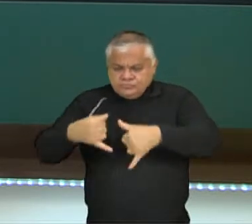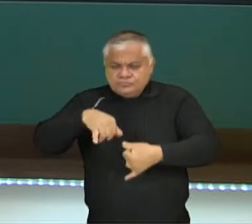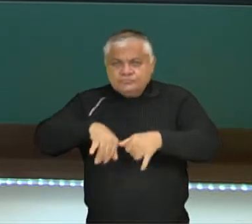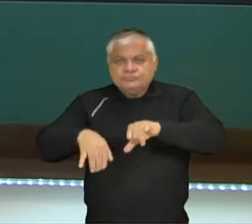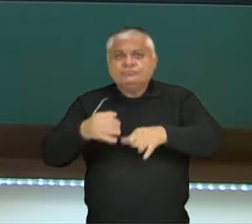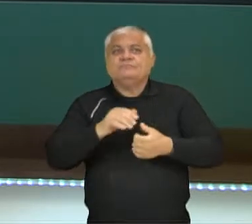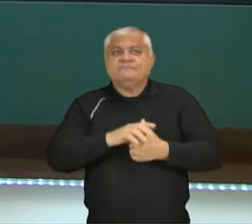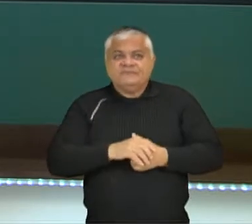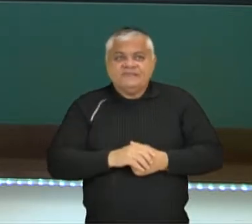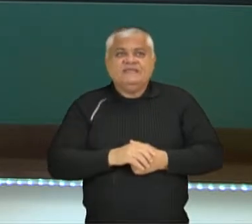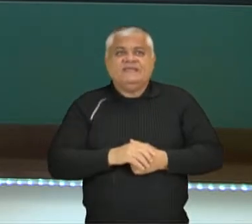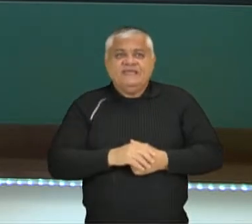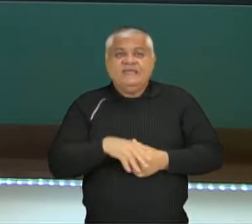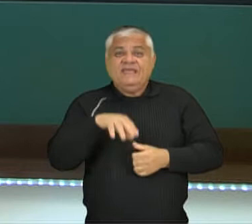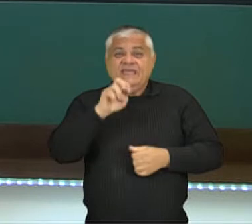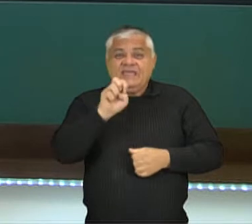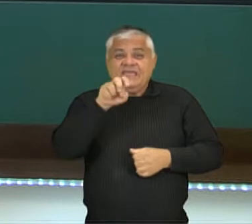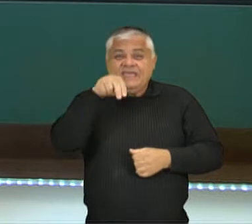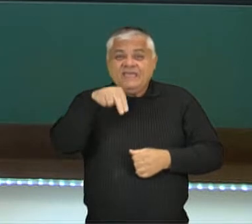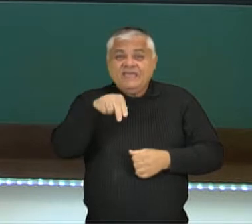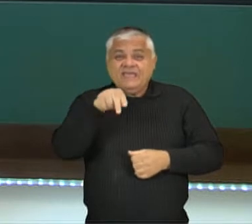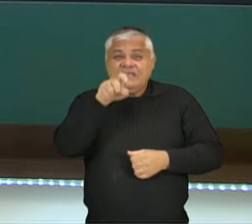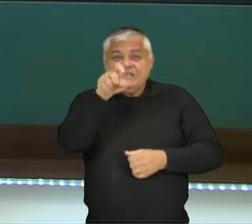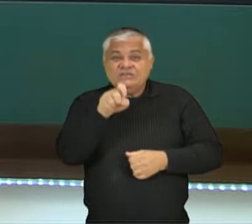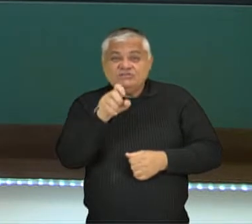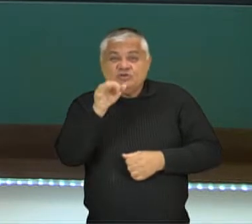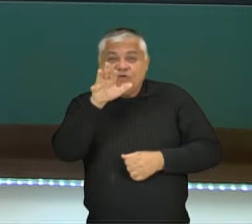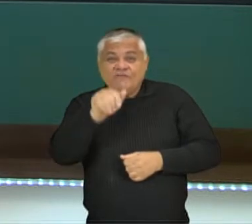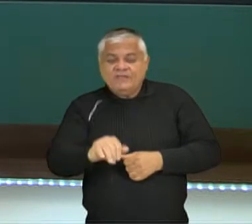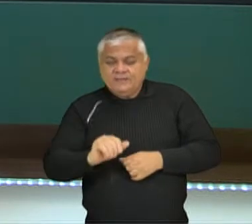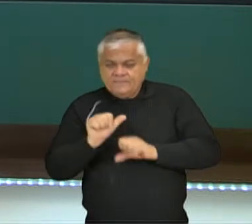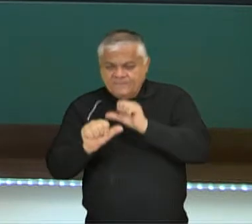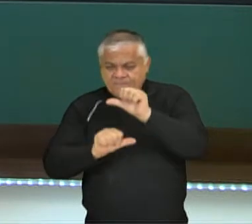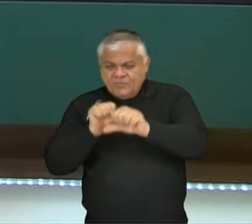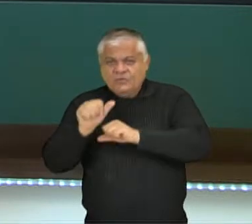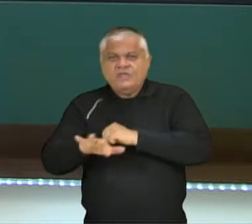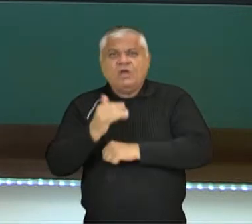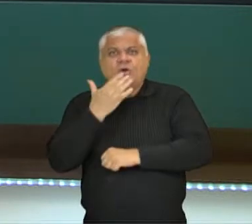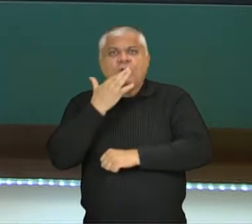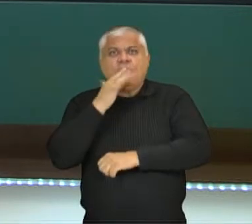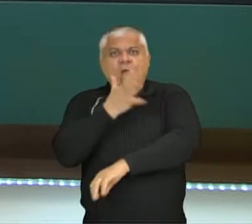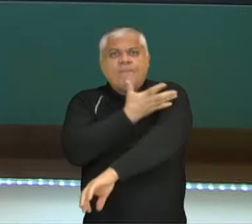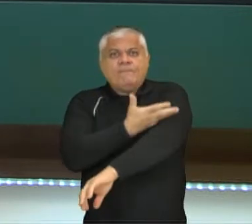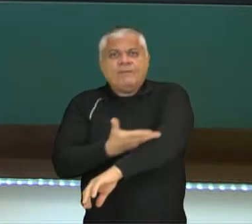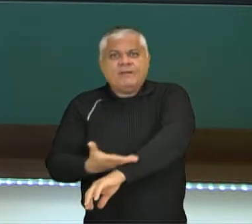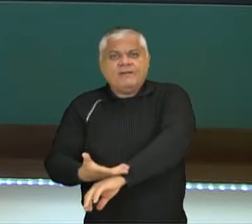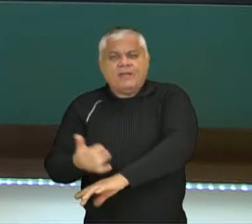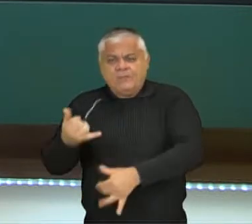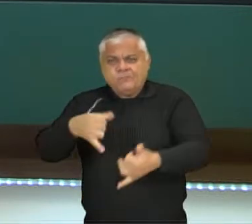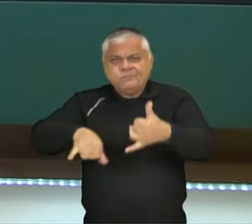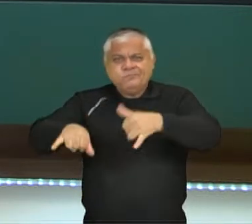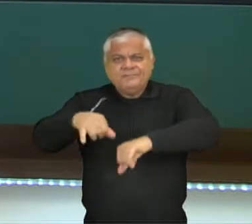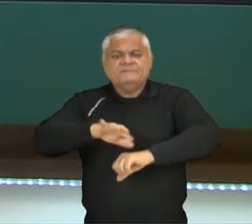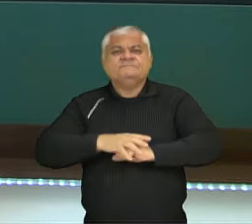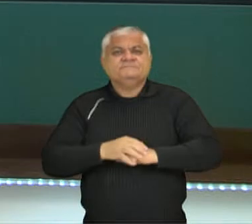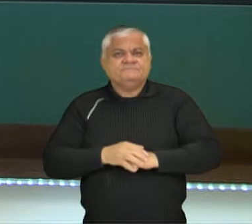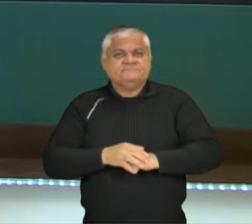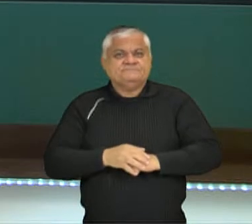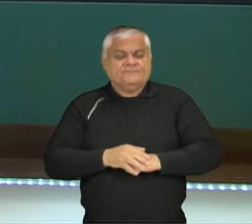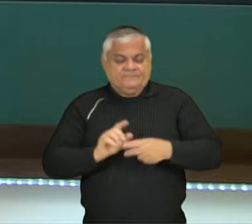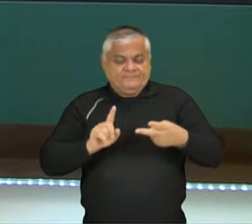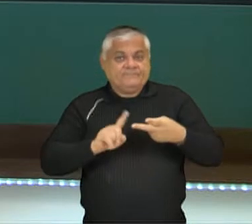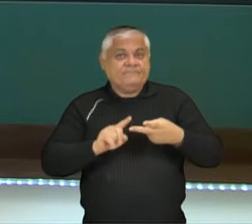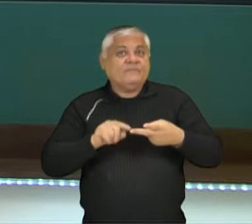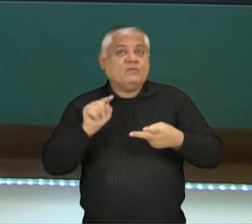enxofre, são adicionados para dar a coloração branca. Além disso, o